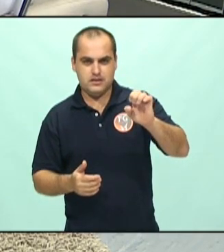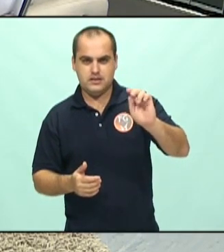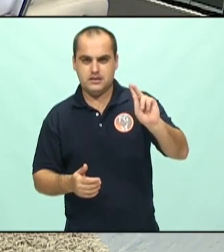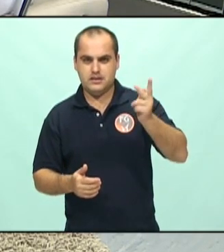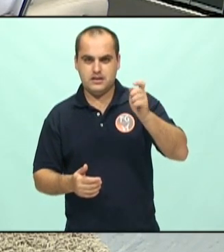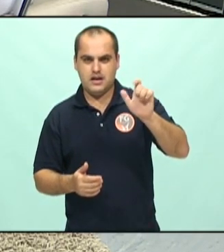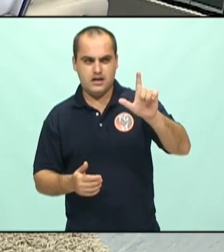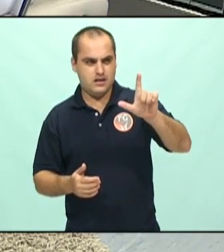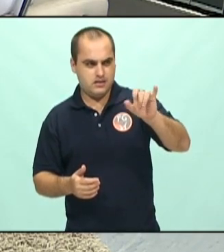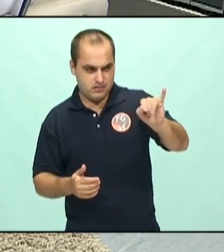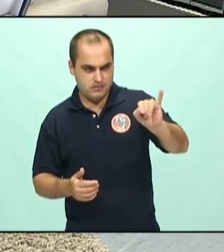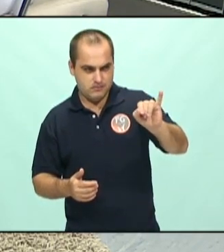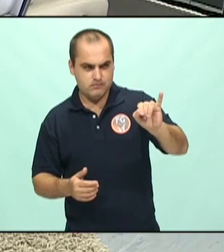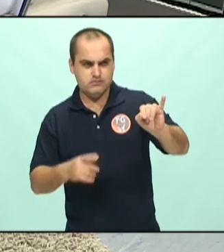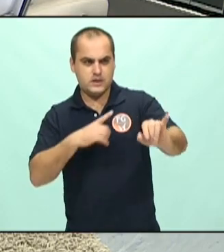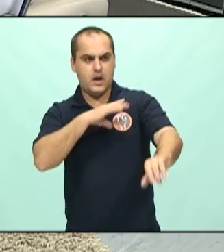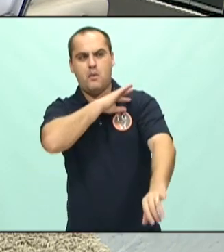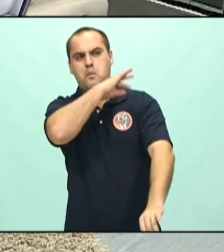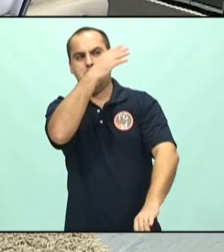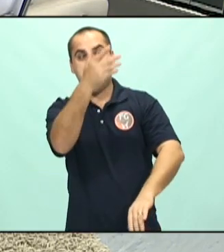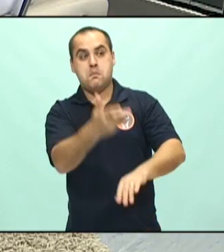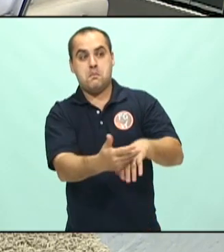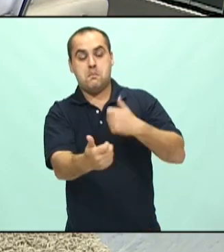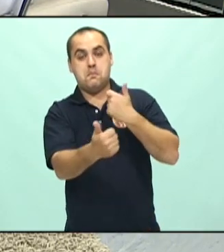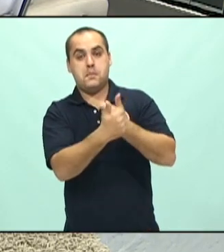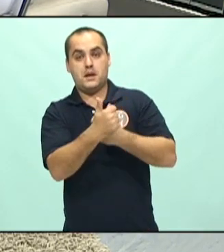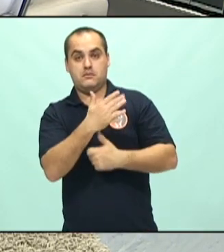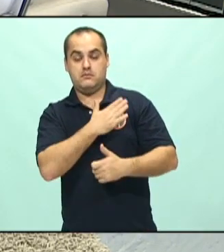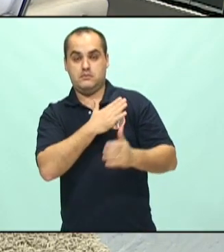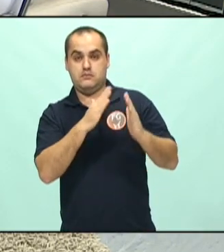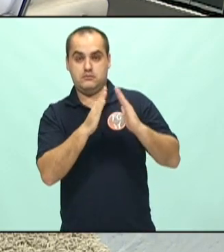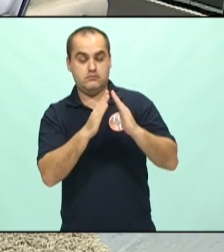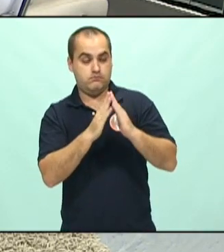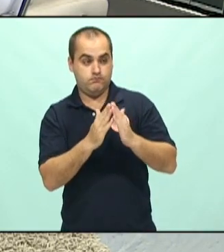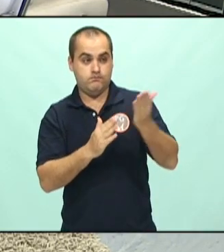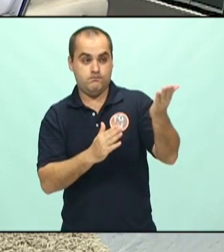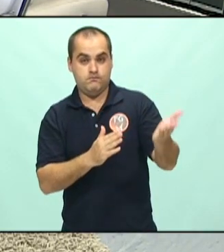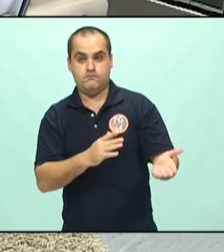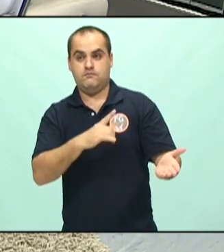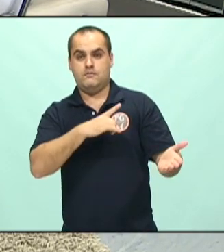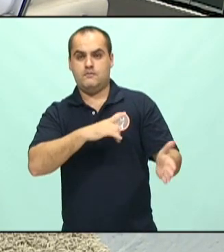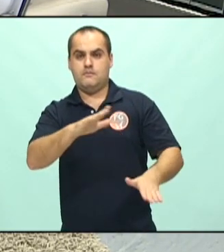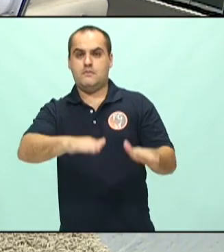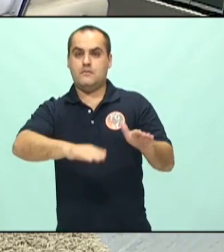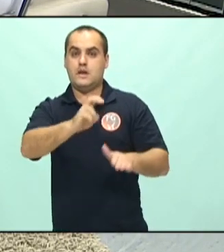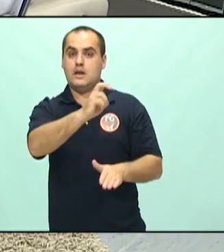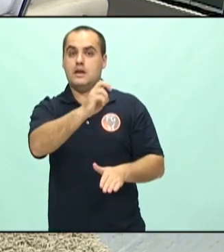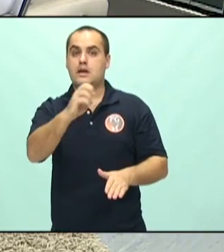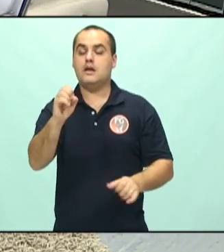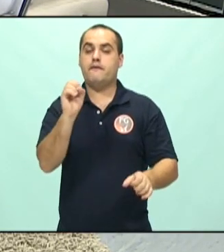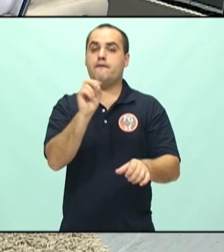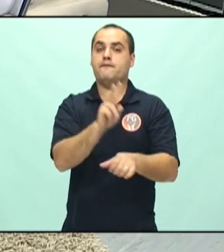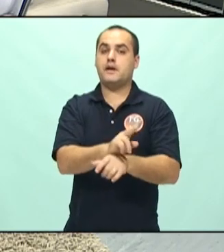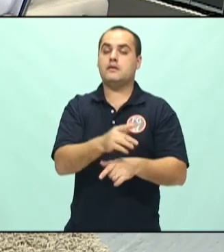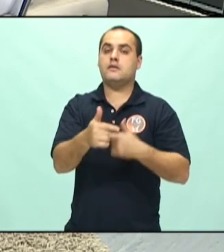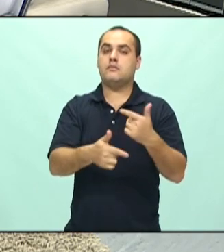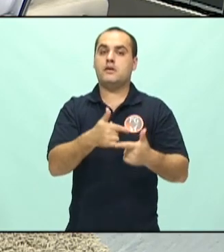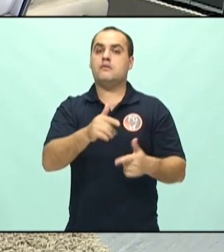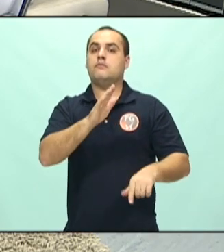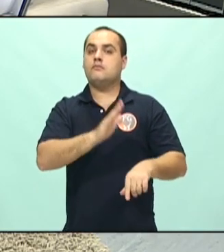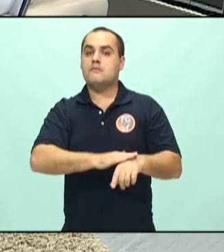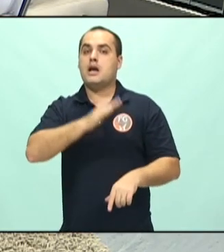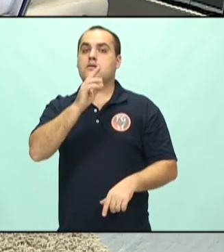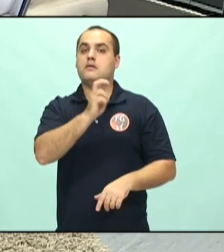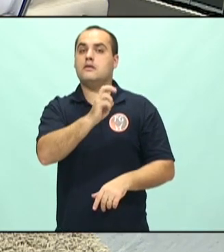tentavam galpão gigantesca de perto da minha casa ali sahli vai gerar mais ou menos 1 500 empregos são 500 carros a mais além de